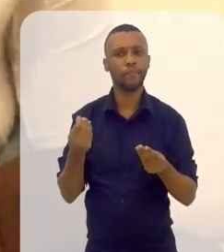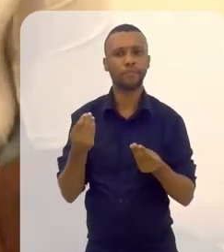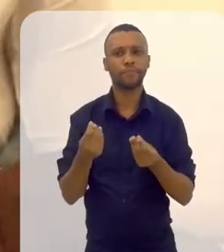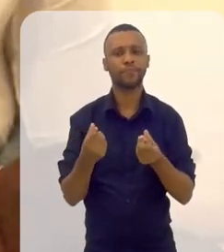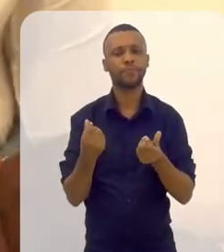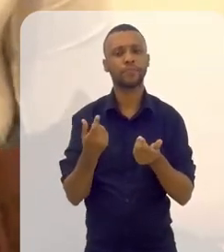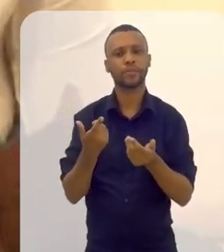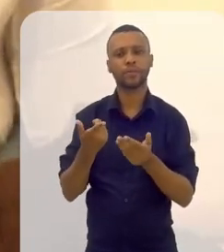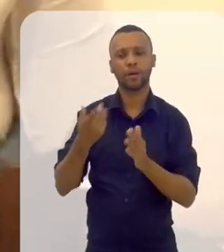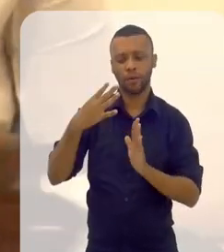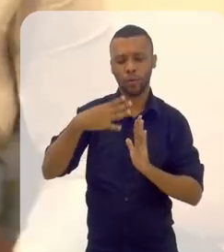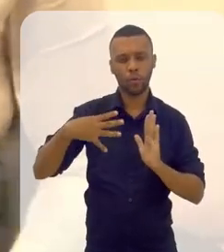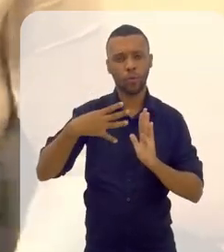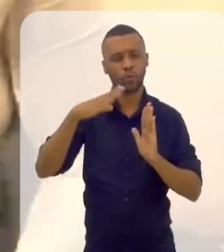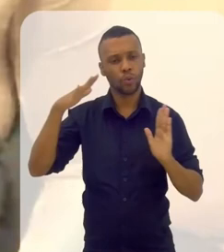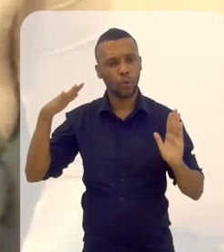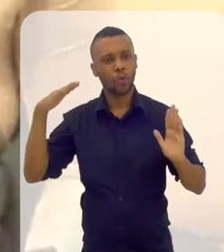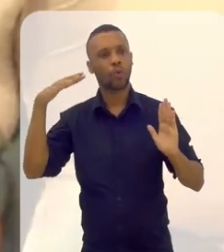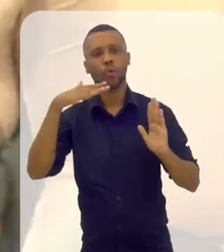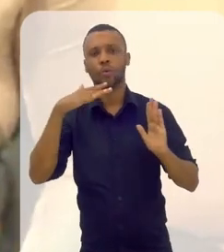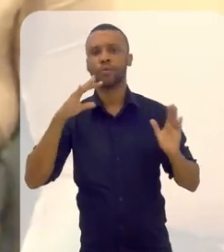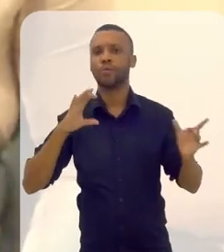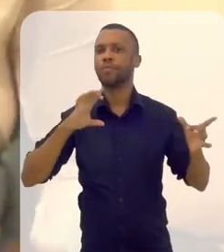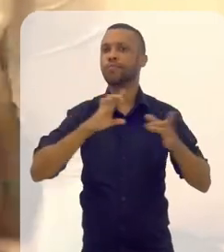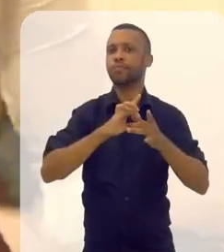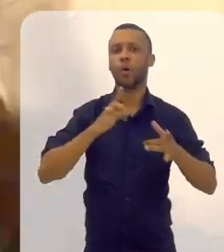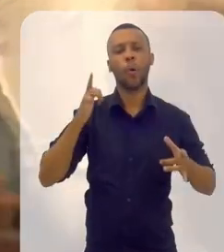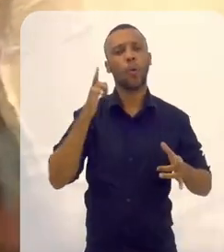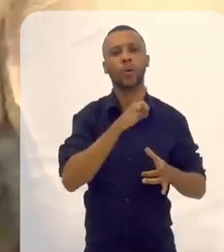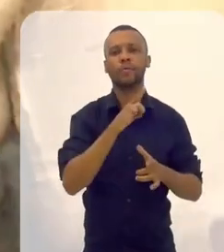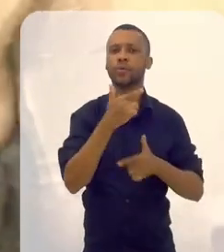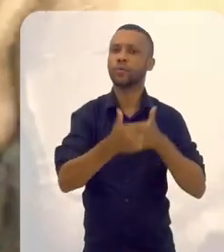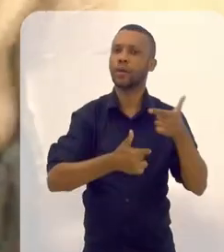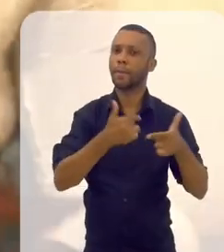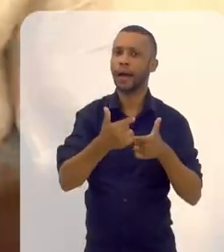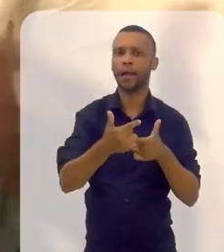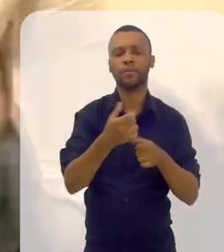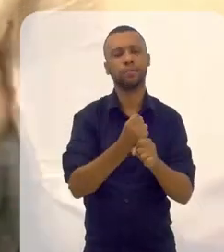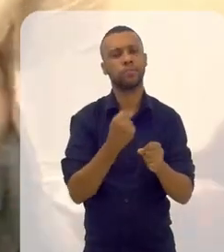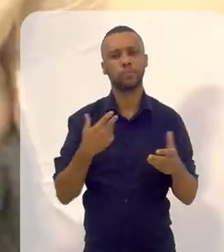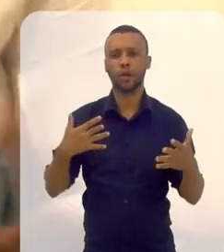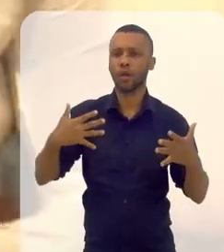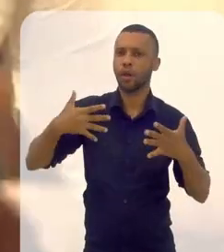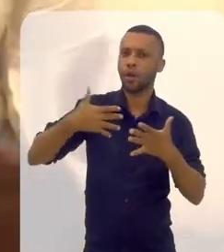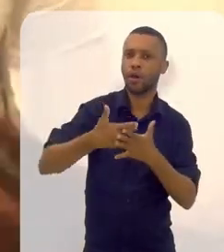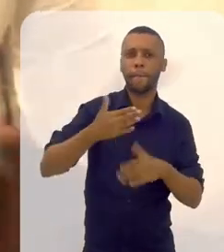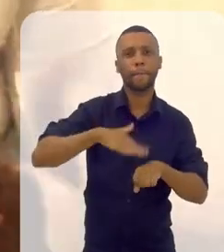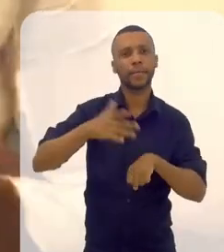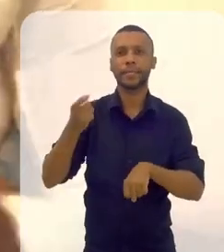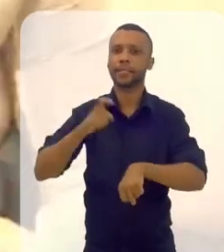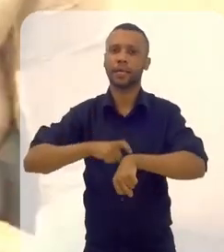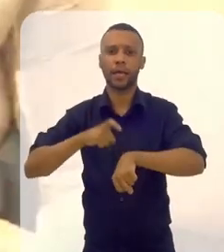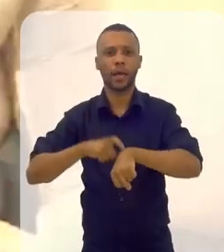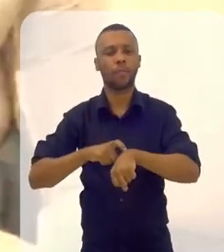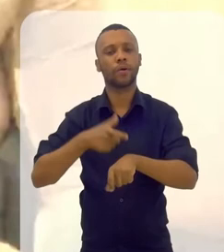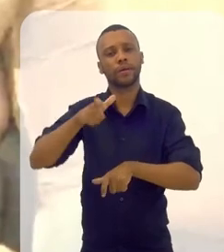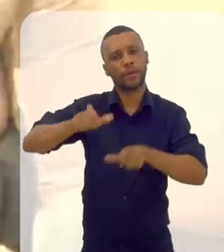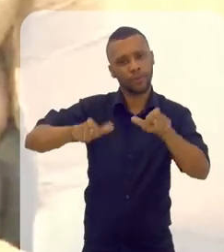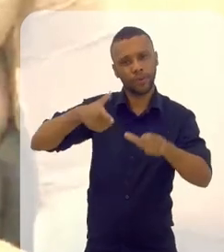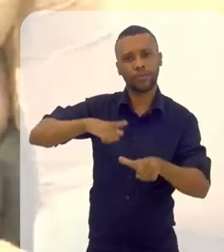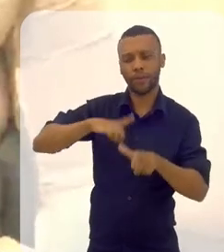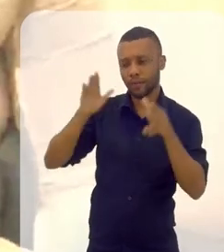foi uma super visibilidade, assim. Eu consegui fazer um trabalho que é um trabalho longo, então é mais tempo das pessoas estivendo